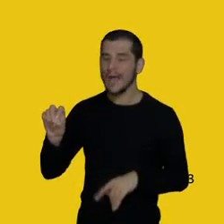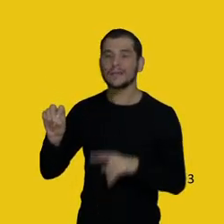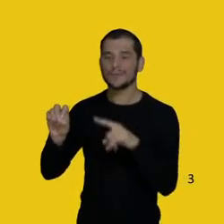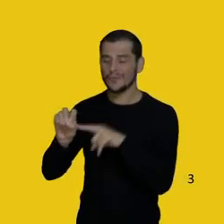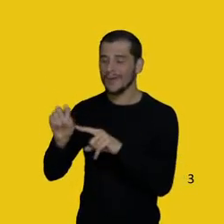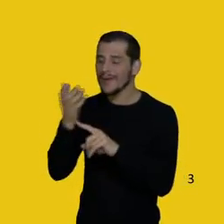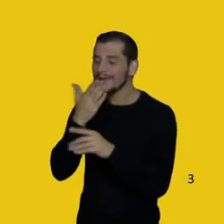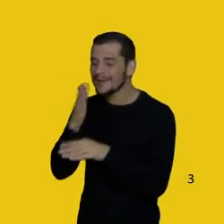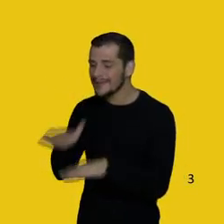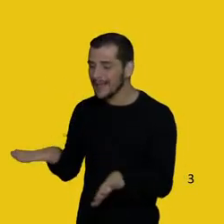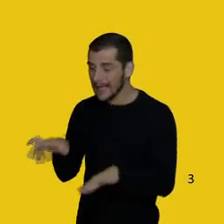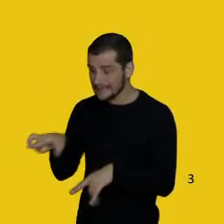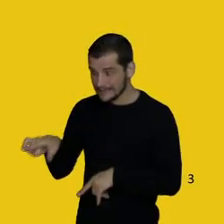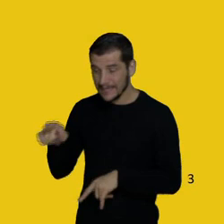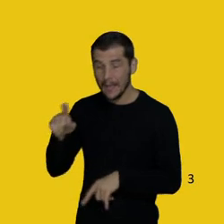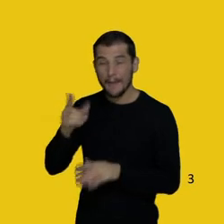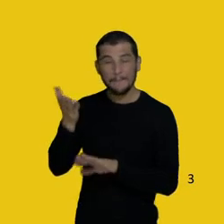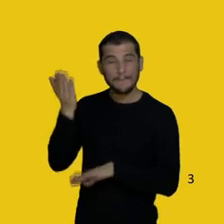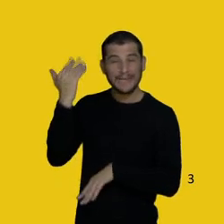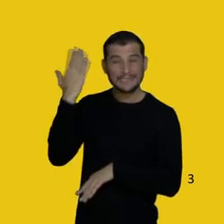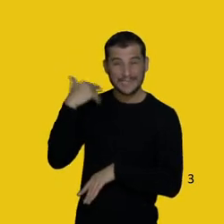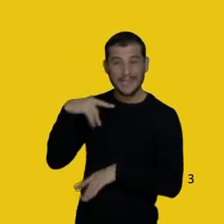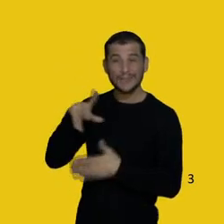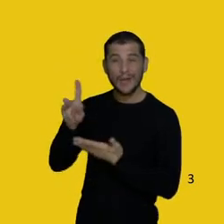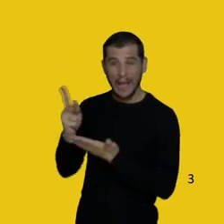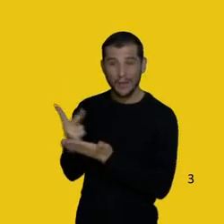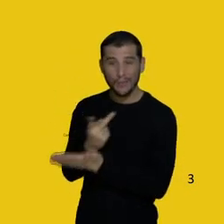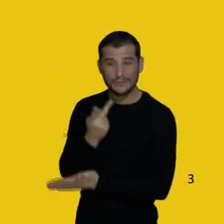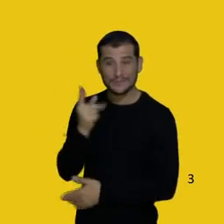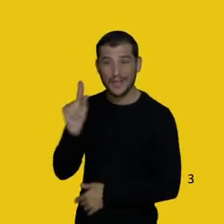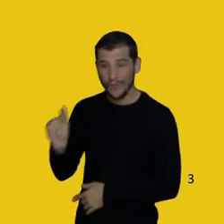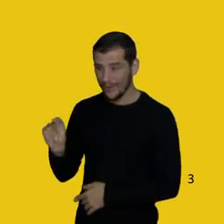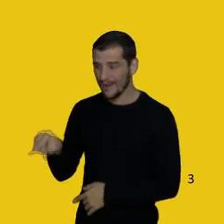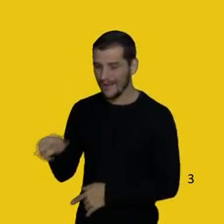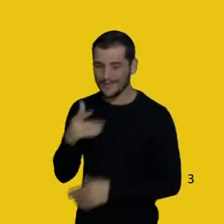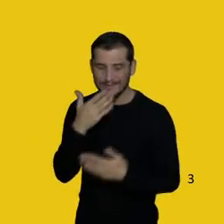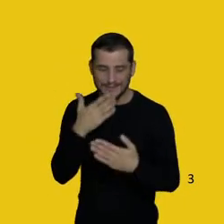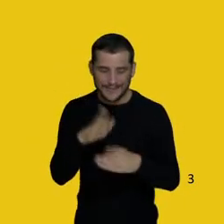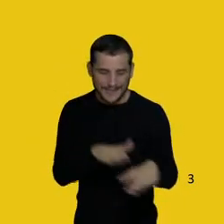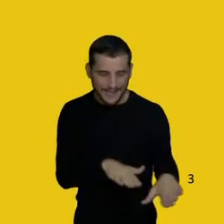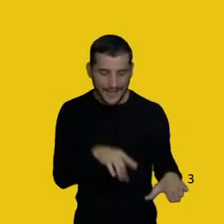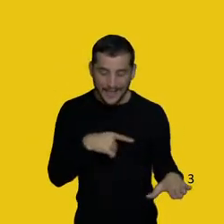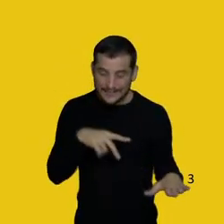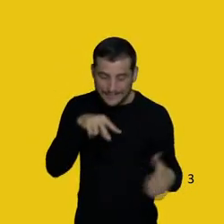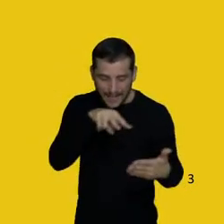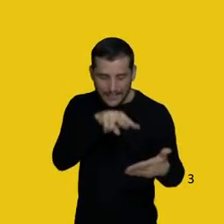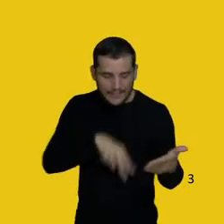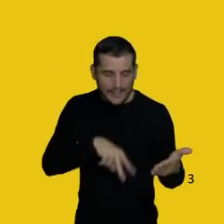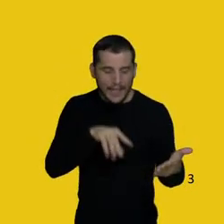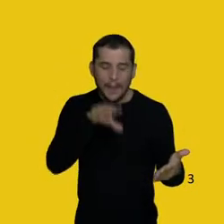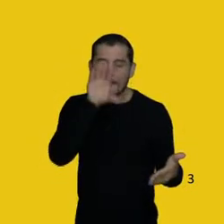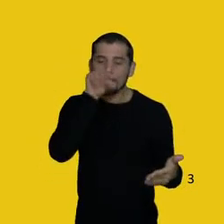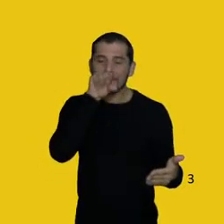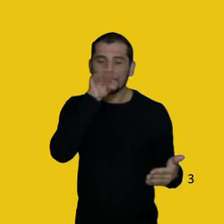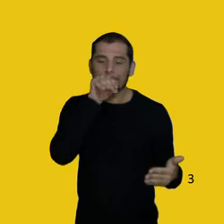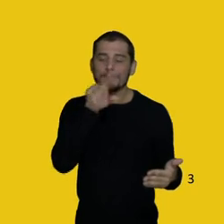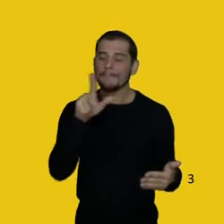Tadinho né de tandoo tentar tentar então é um processo muito sofrido para eles muito